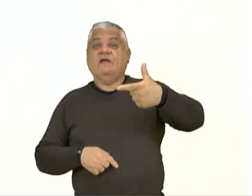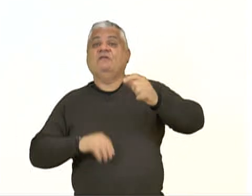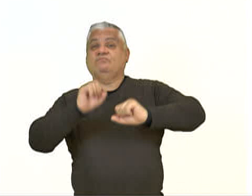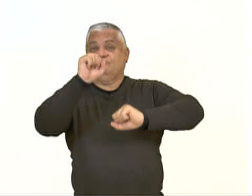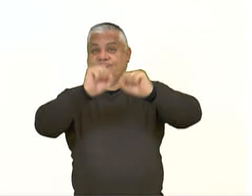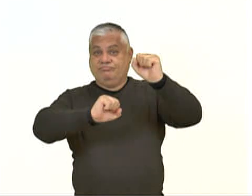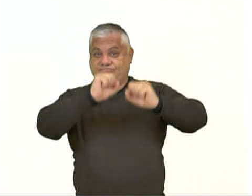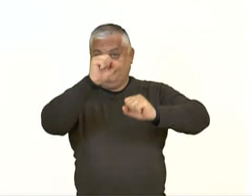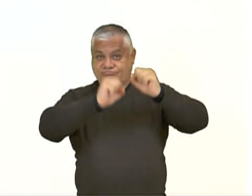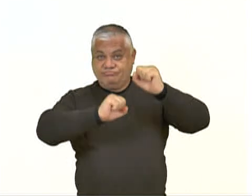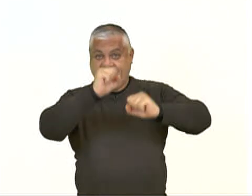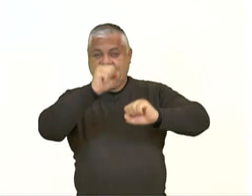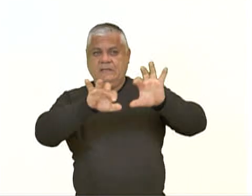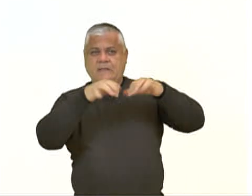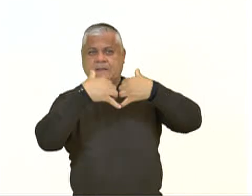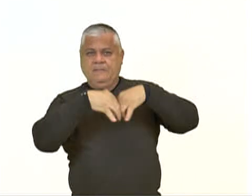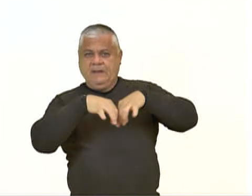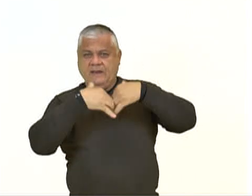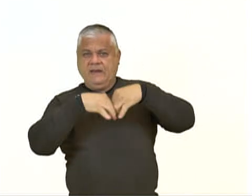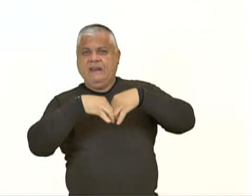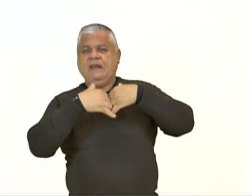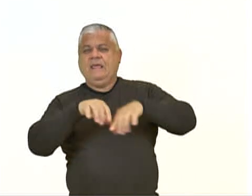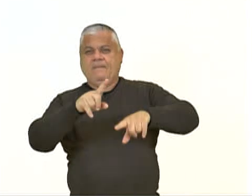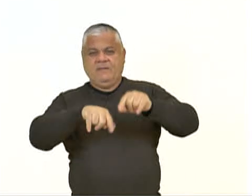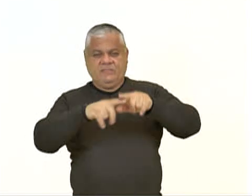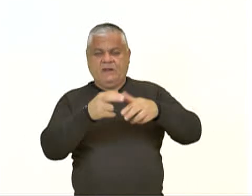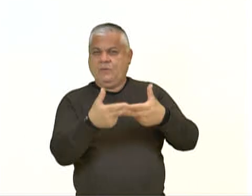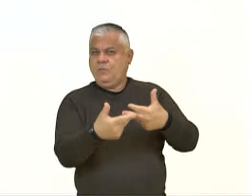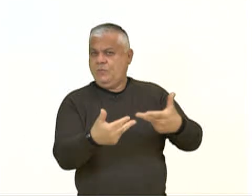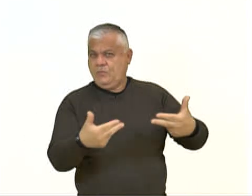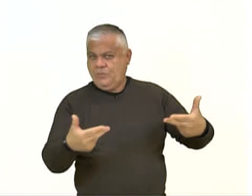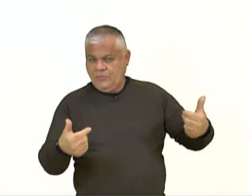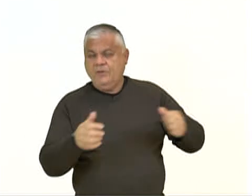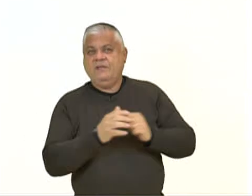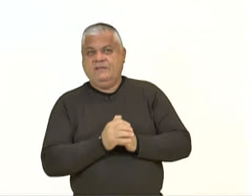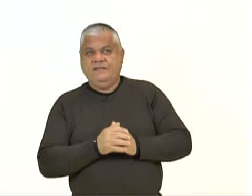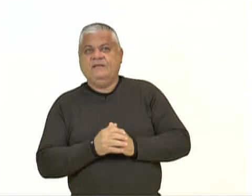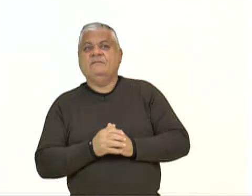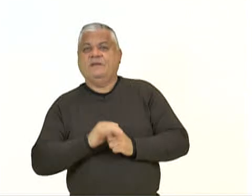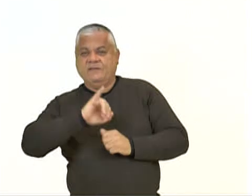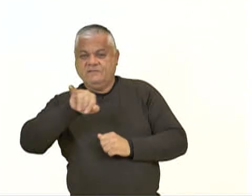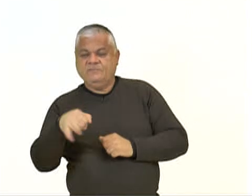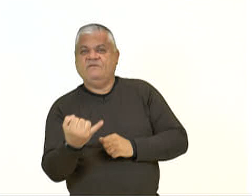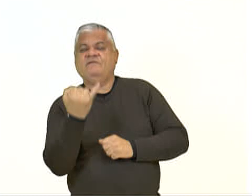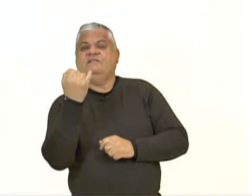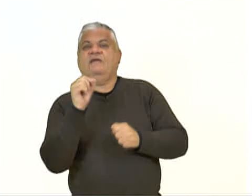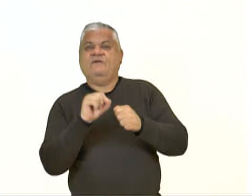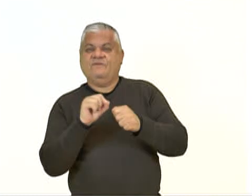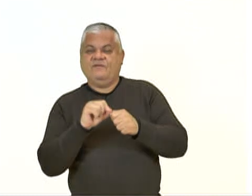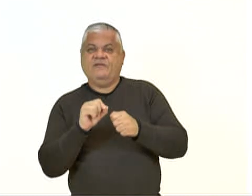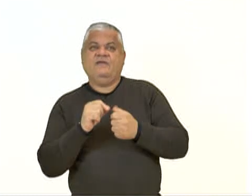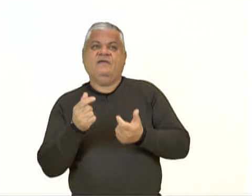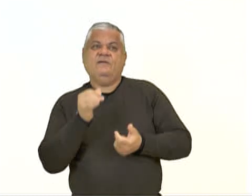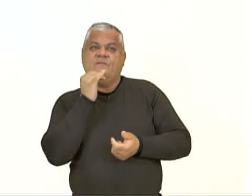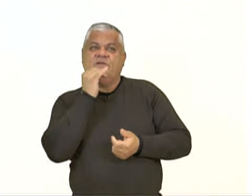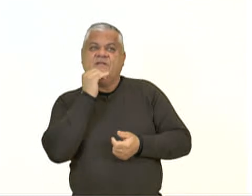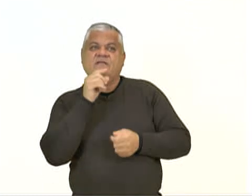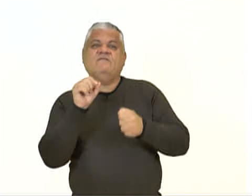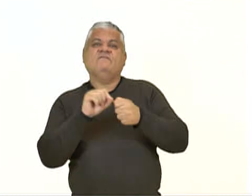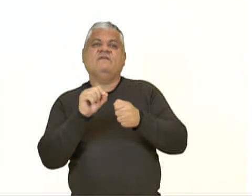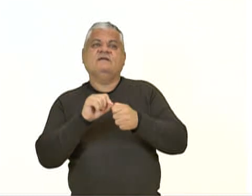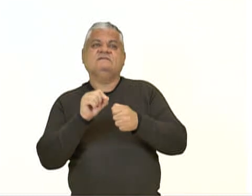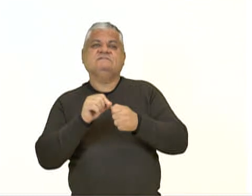setor secundário, que vai usar como matéria-prima o que foi produzido aqui para transformar, ou, por exemplo, que vai fazer